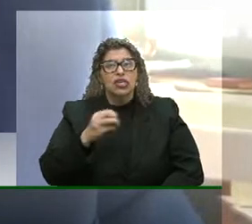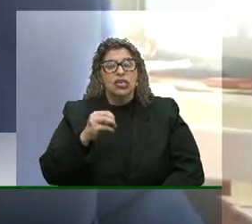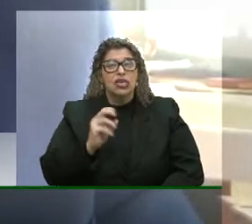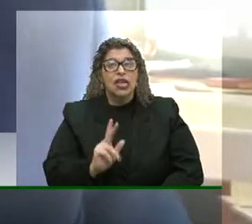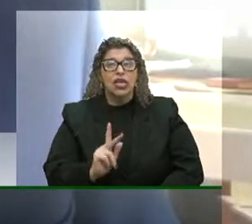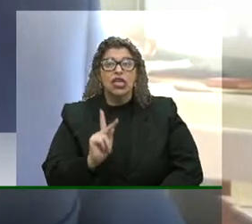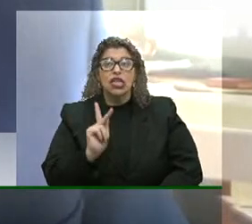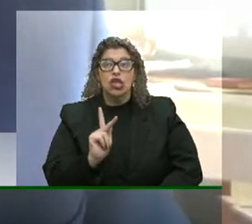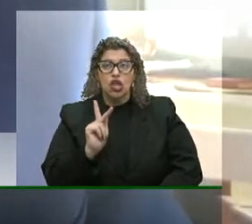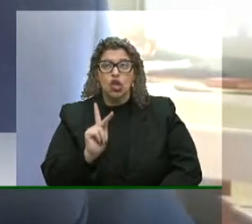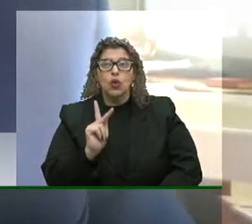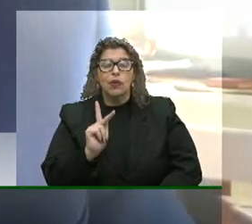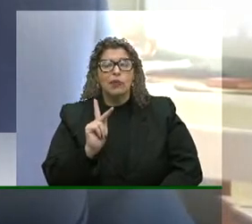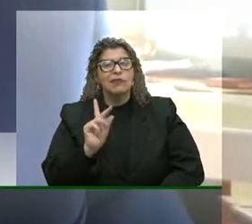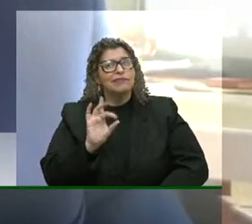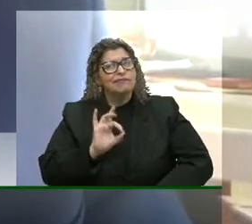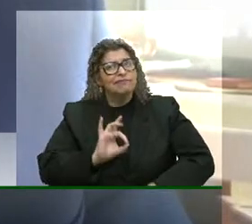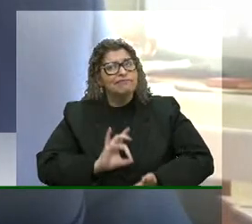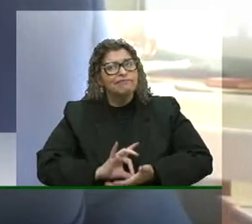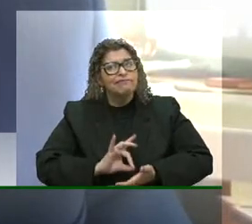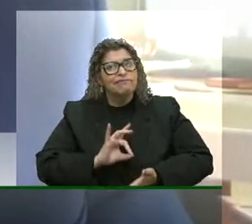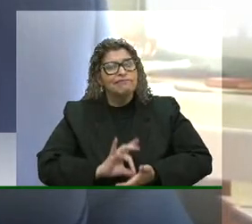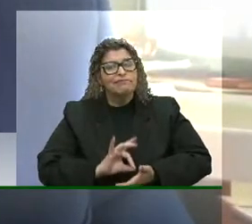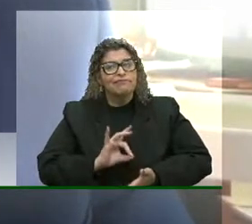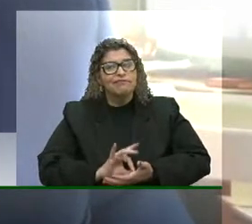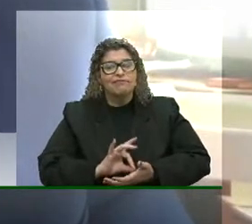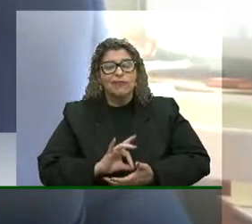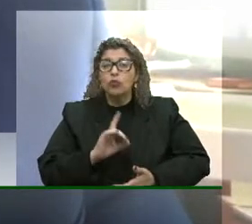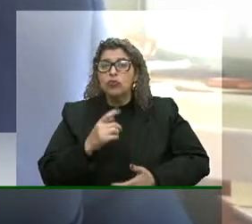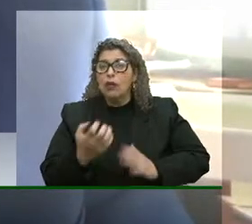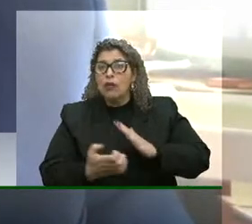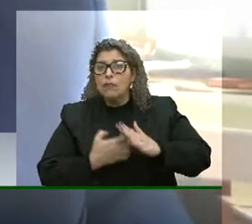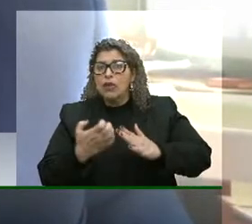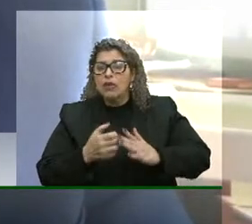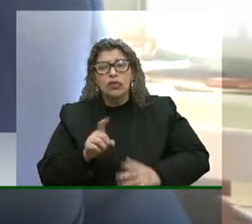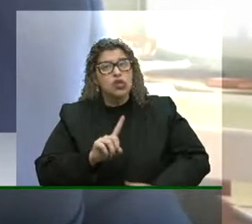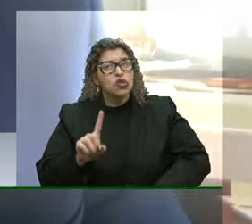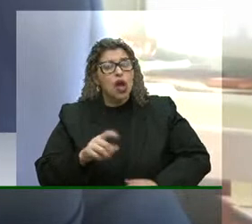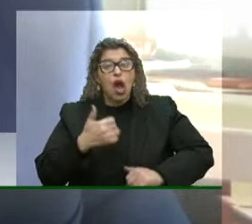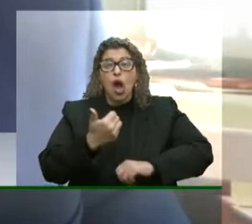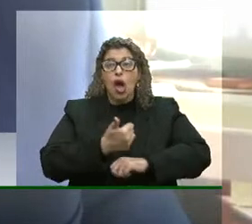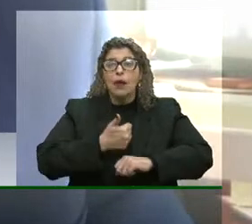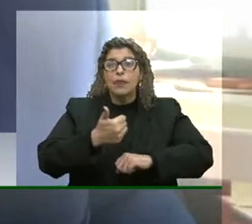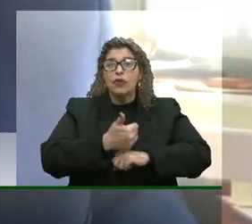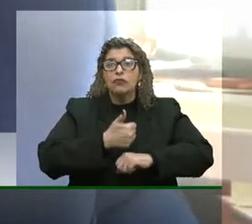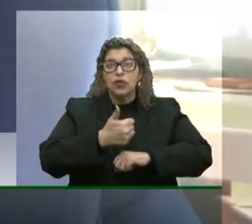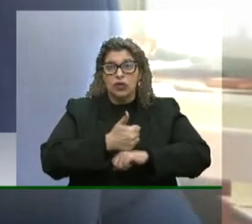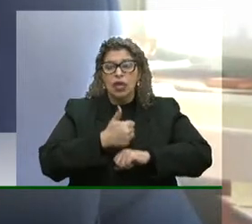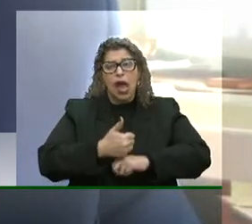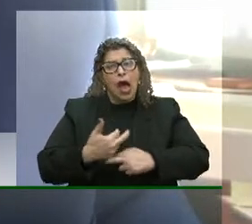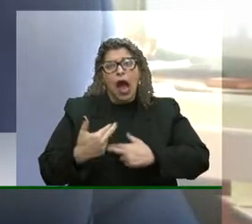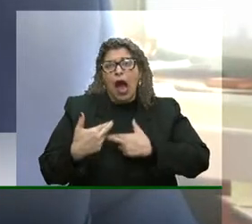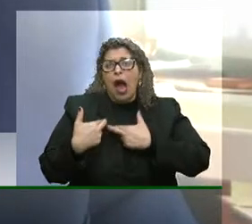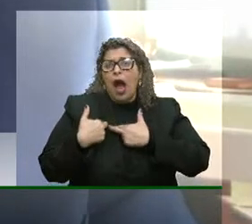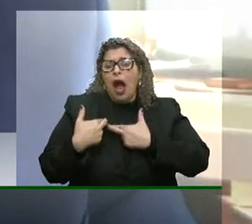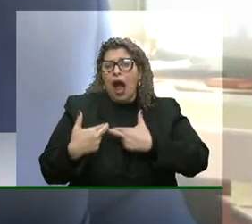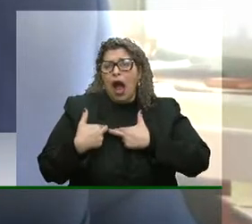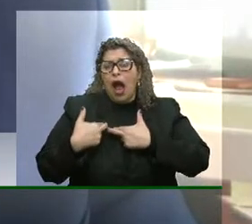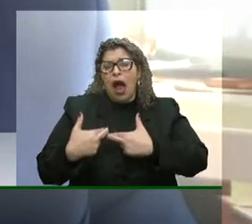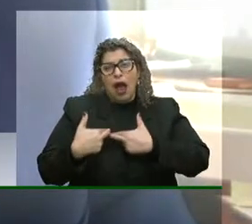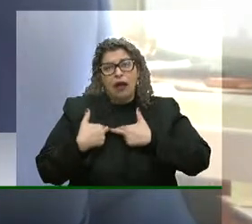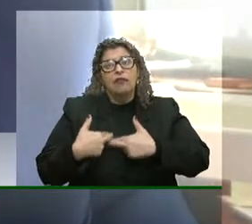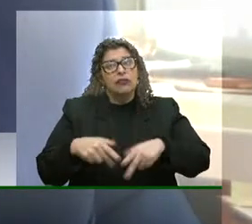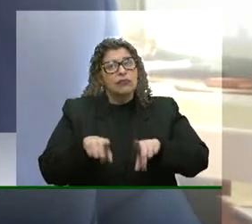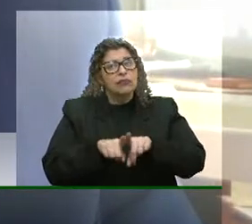é? Então, realmente, não são apenas empresas, são profissionais que têm uma imensa responsabilidade